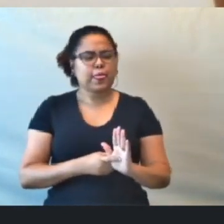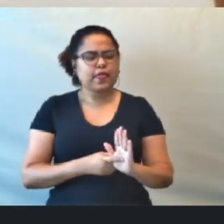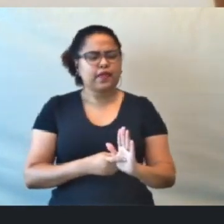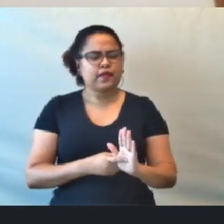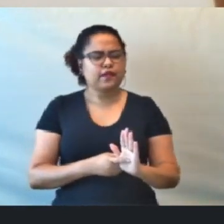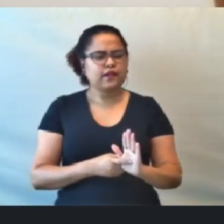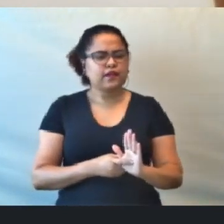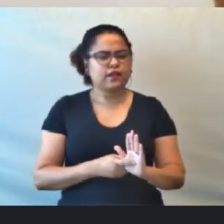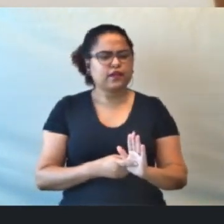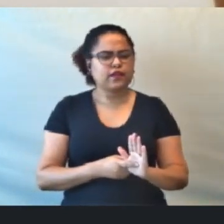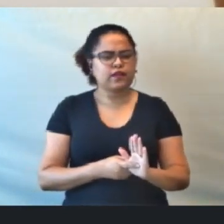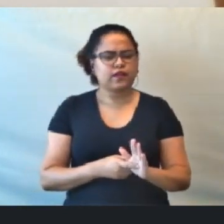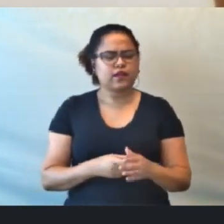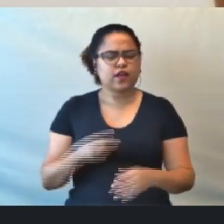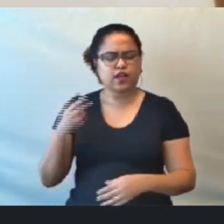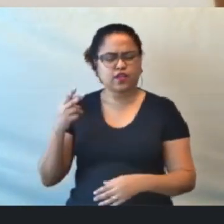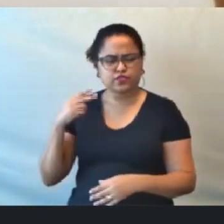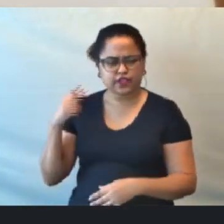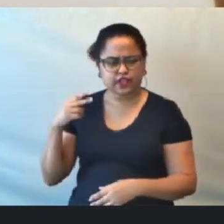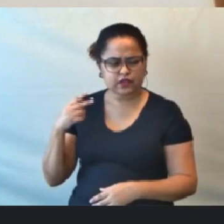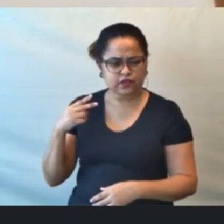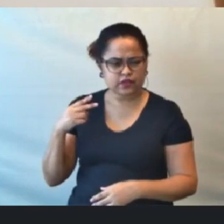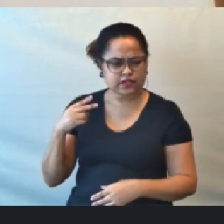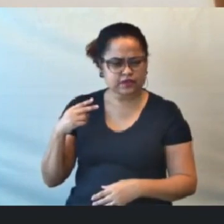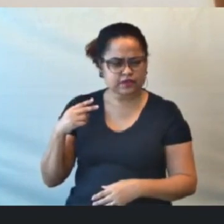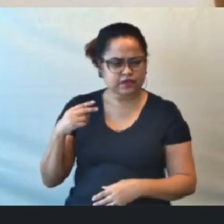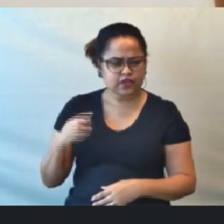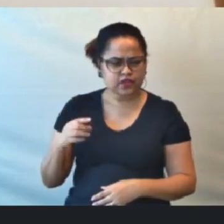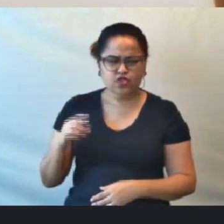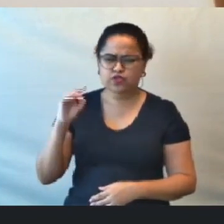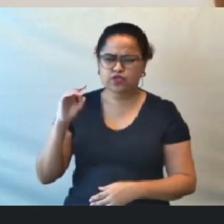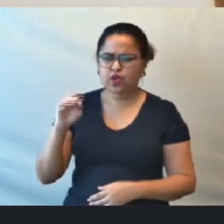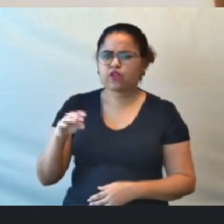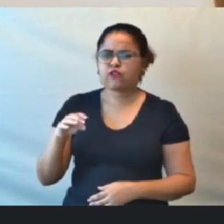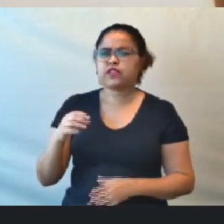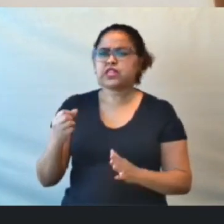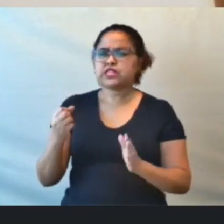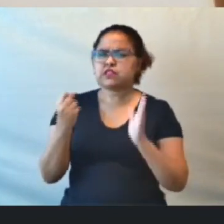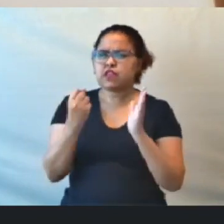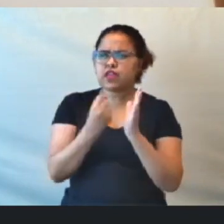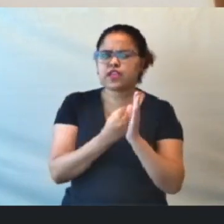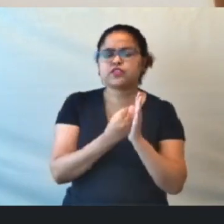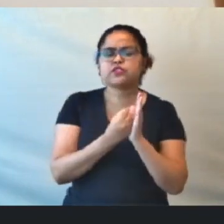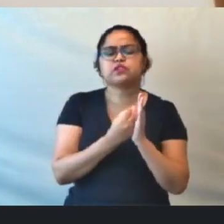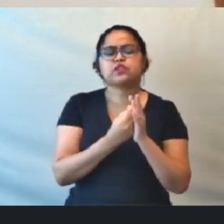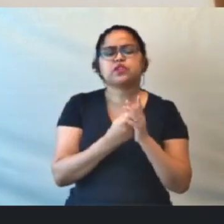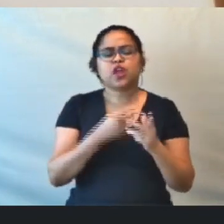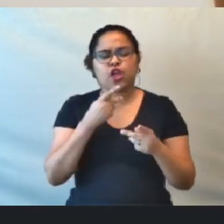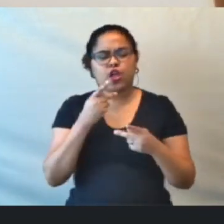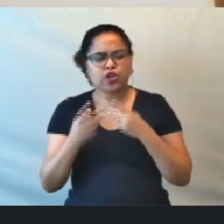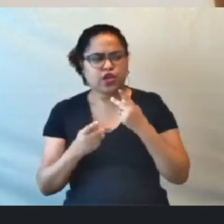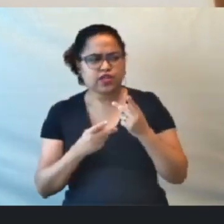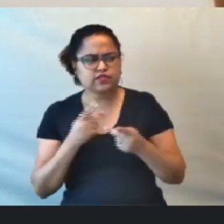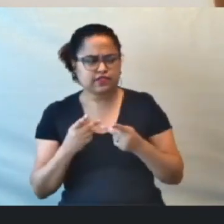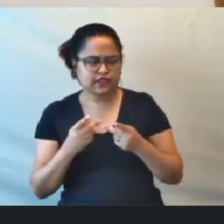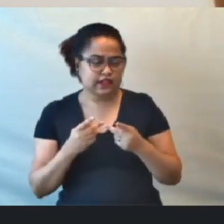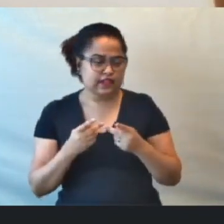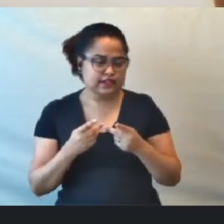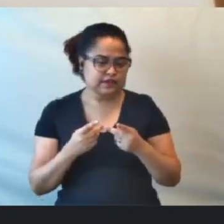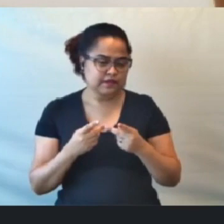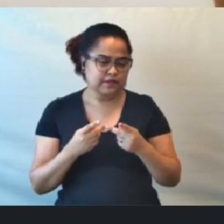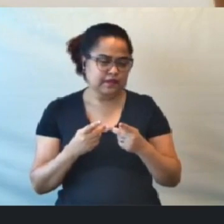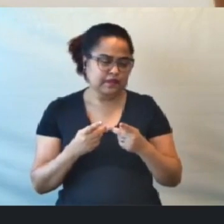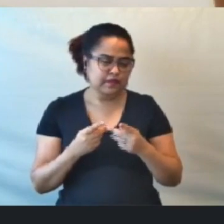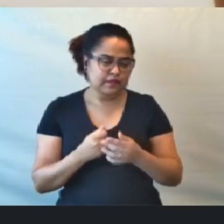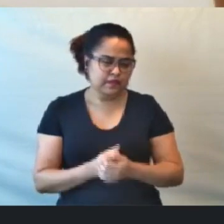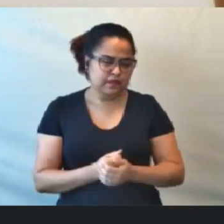só para que vai ter esse registro, né, das falas. Então, eu gostaria só de mais uma vez, quando